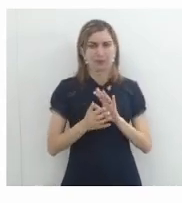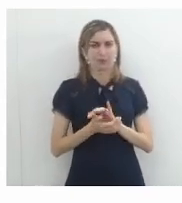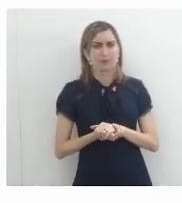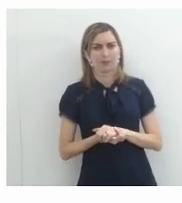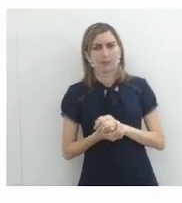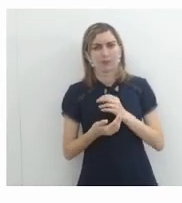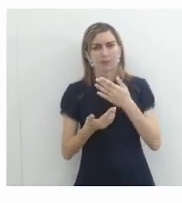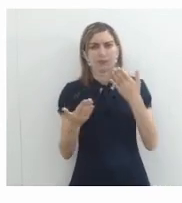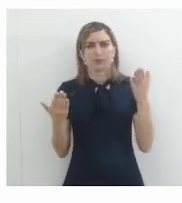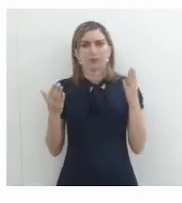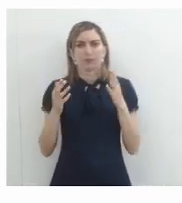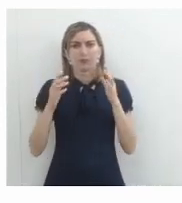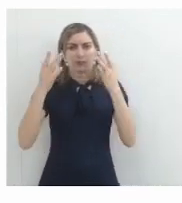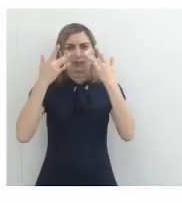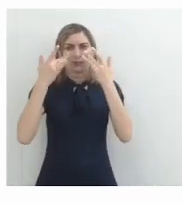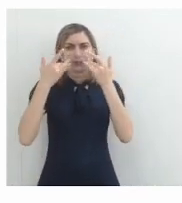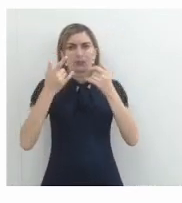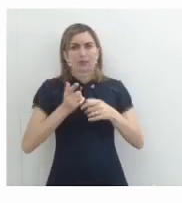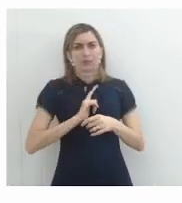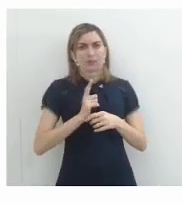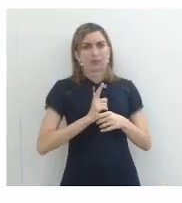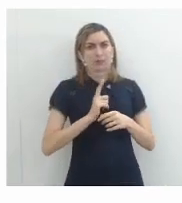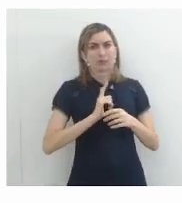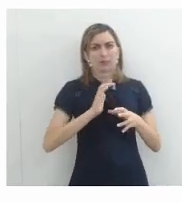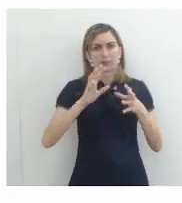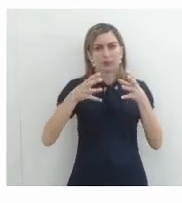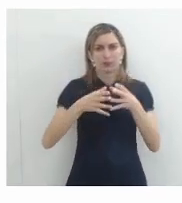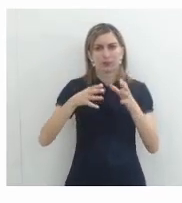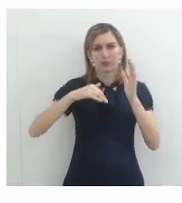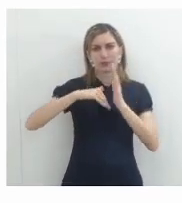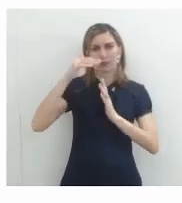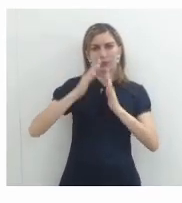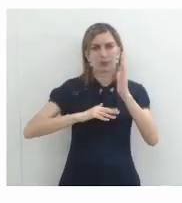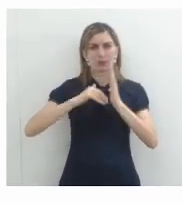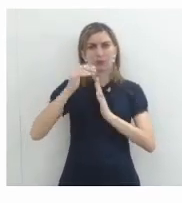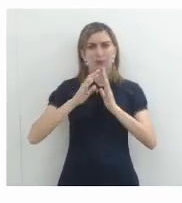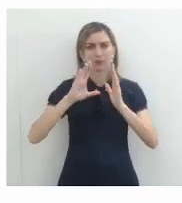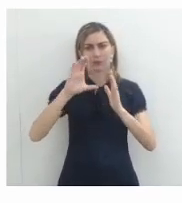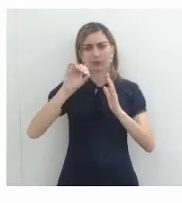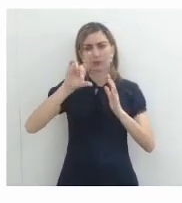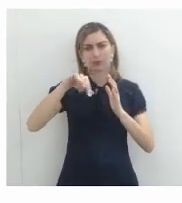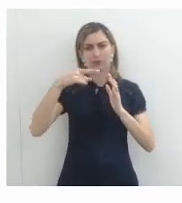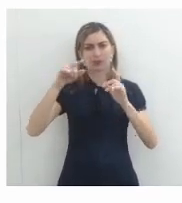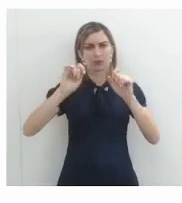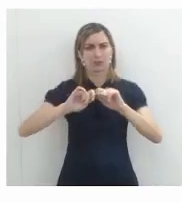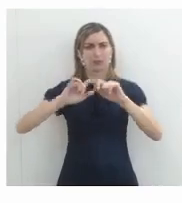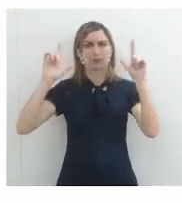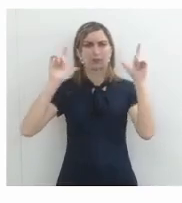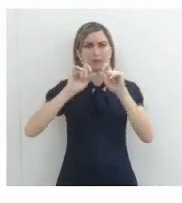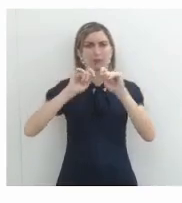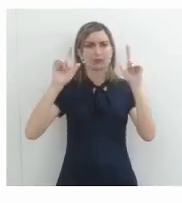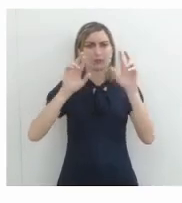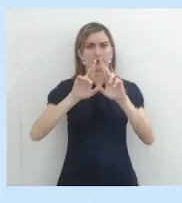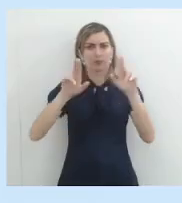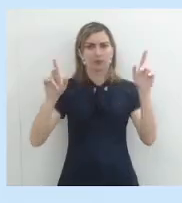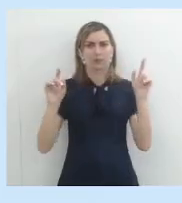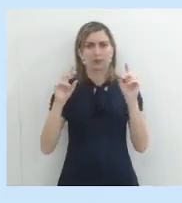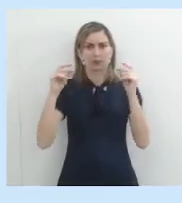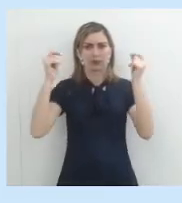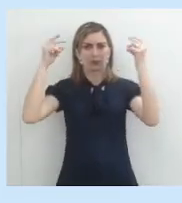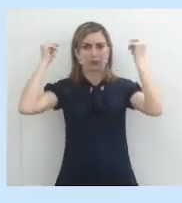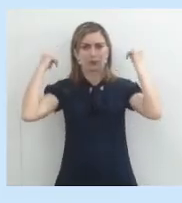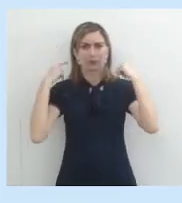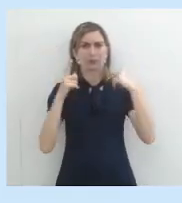A Pinacoteca é um museu que contém um acervo de pinturas. É uma coleção de quadros de diferentes épocas, né? Você pode